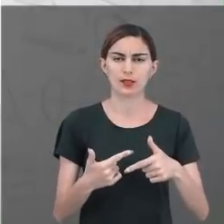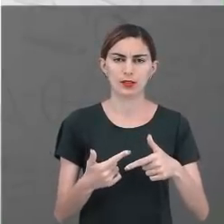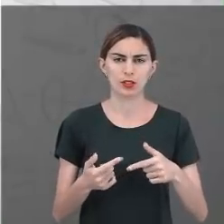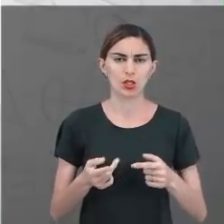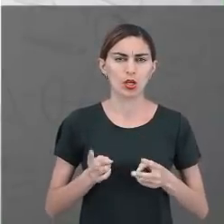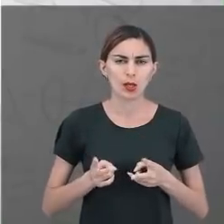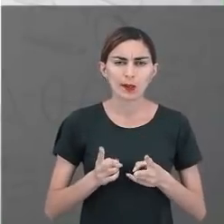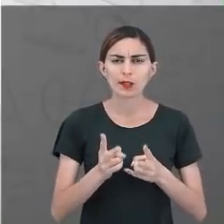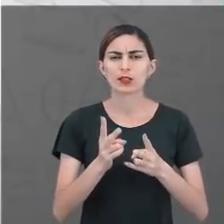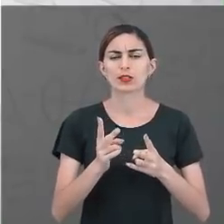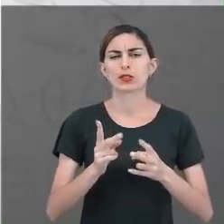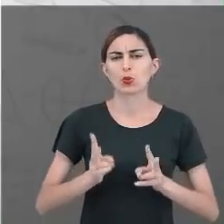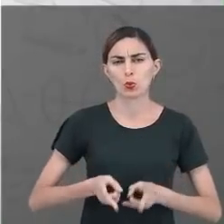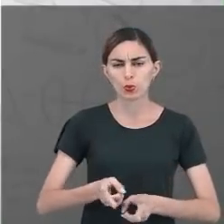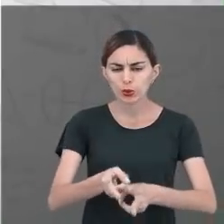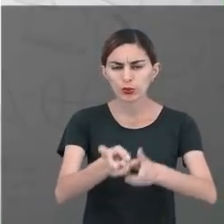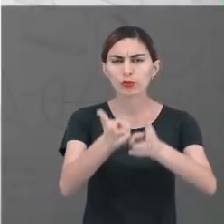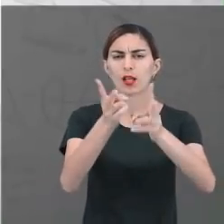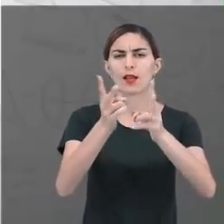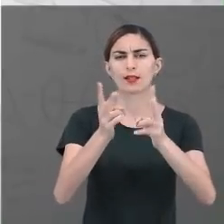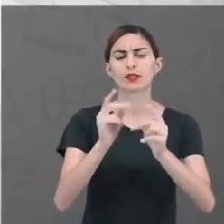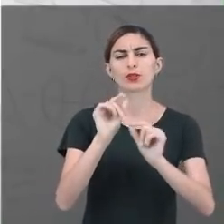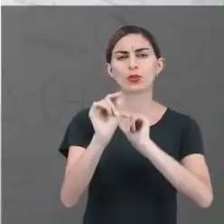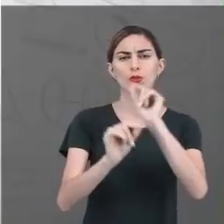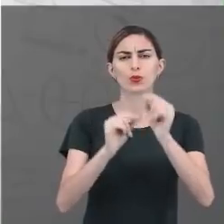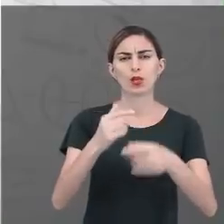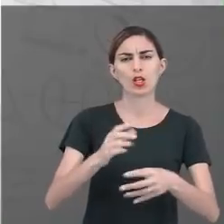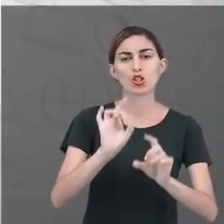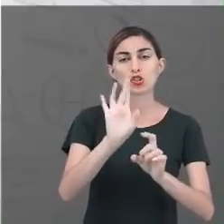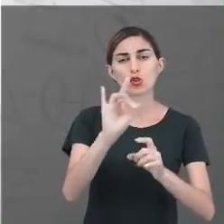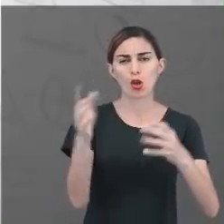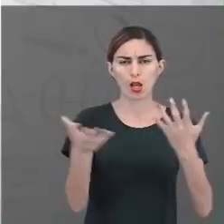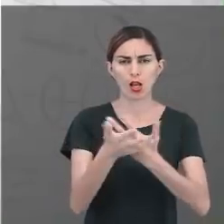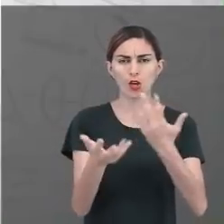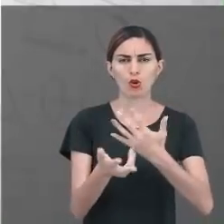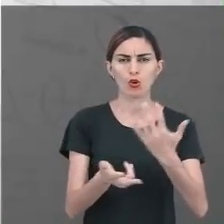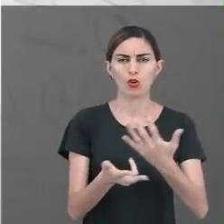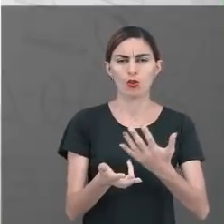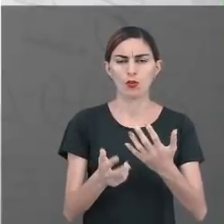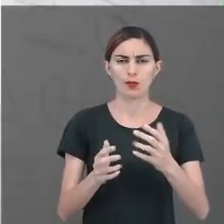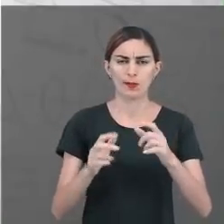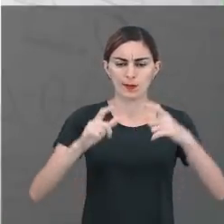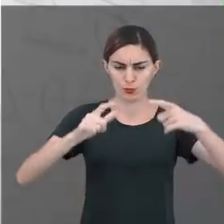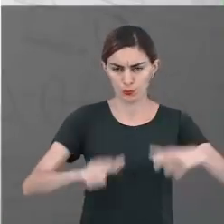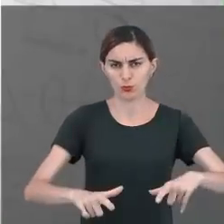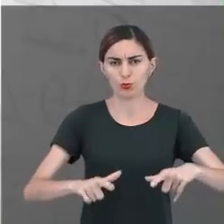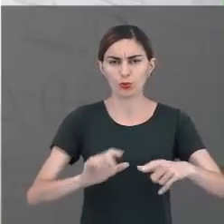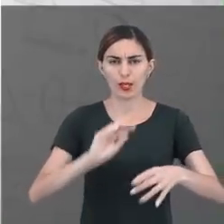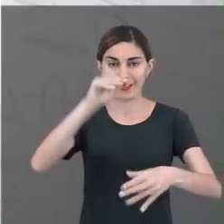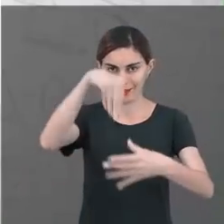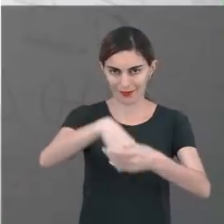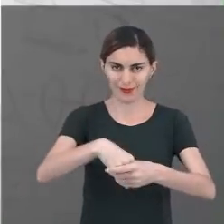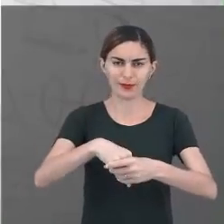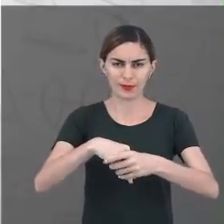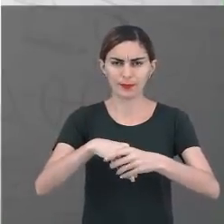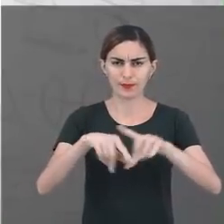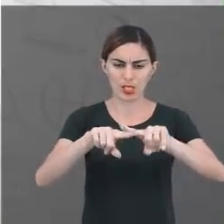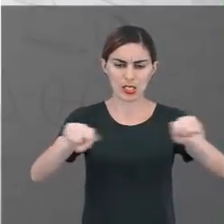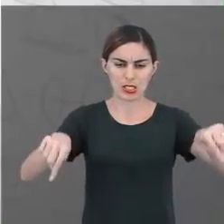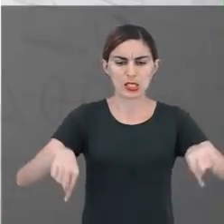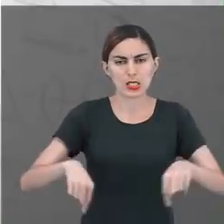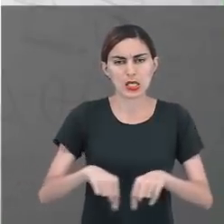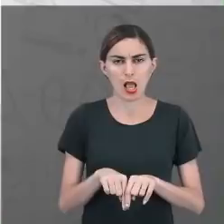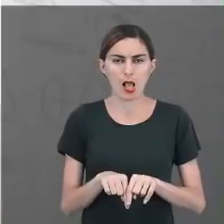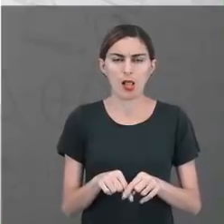da unidade, da continuidade, só que agora a gente está trabalhando com um ambiente interno, que é uma sala,